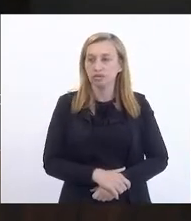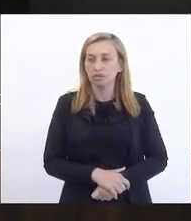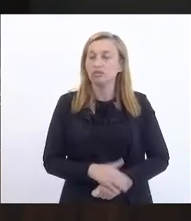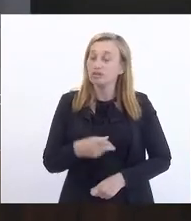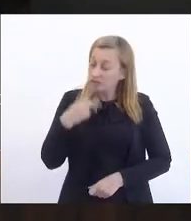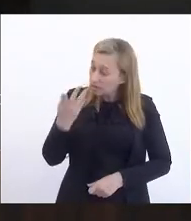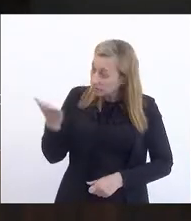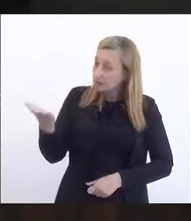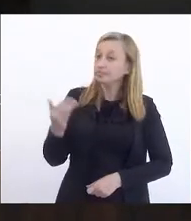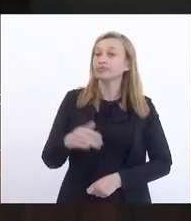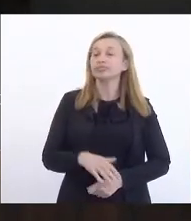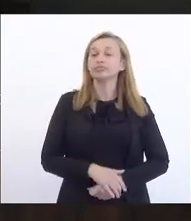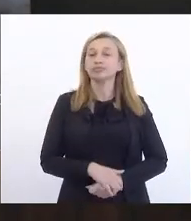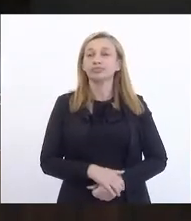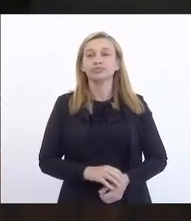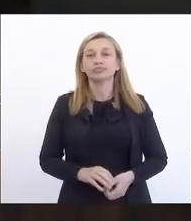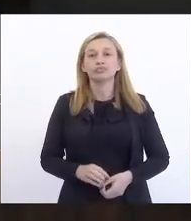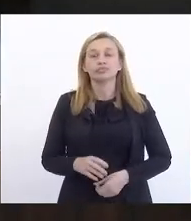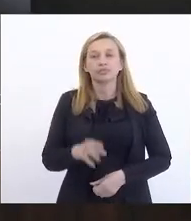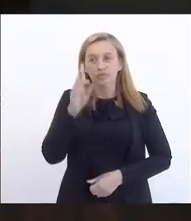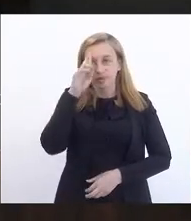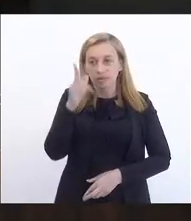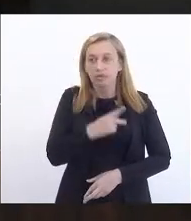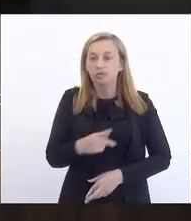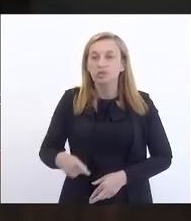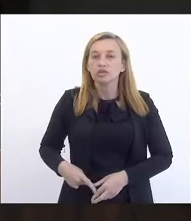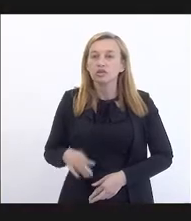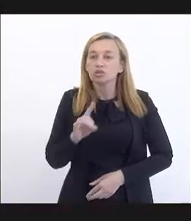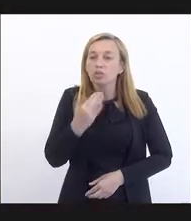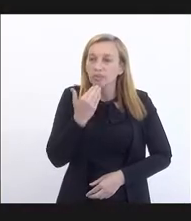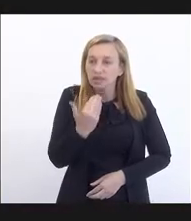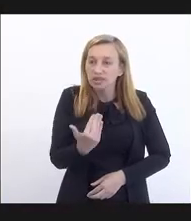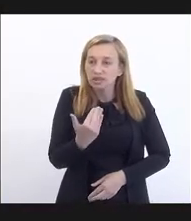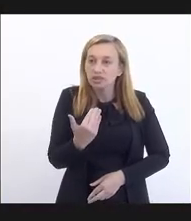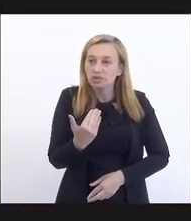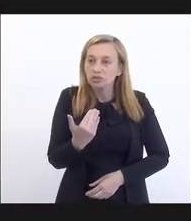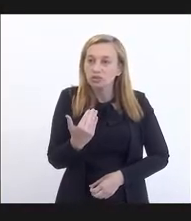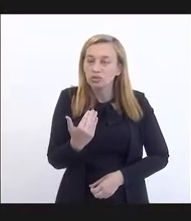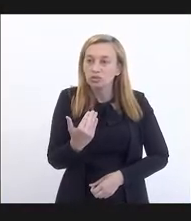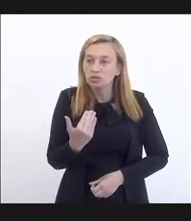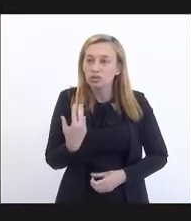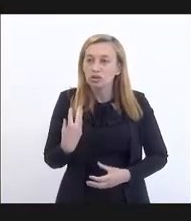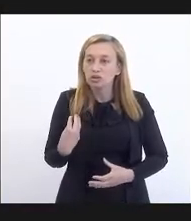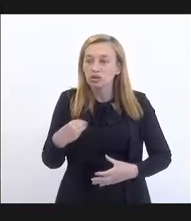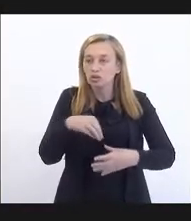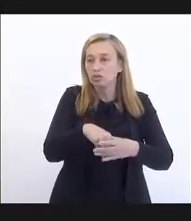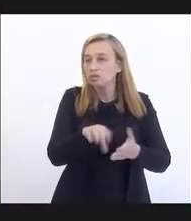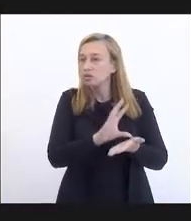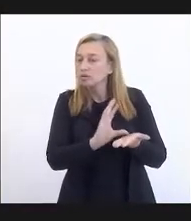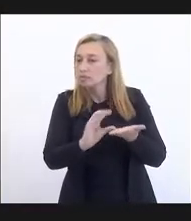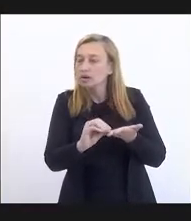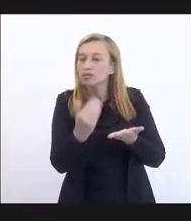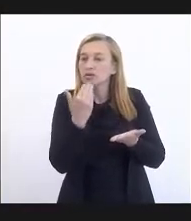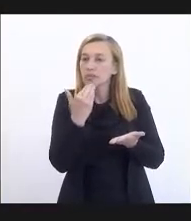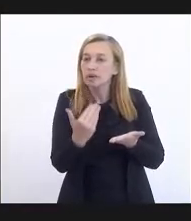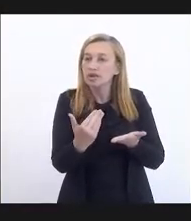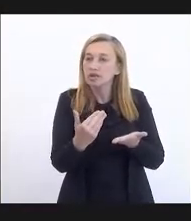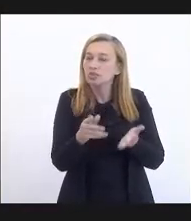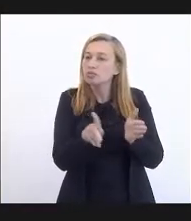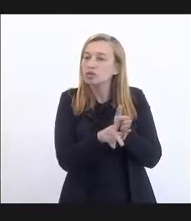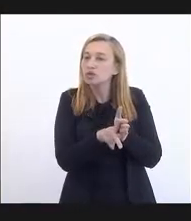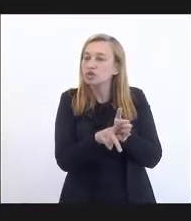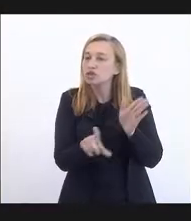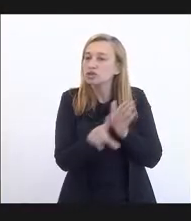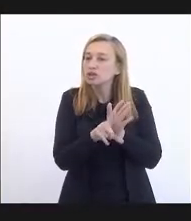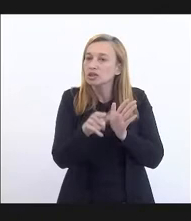fala Ratinho, está de fala aí. Presidente, é só para pedir que incluem em pauta, por favor, o projeto